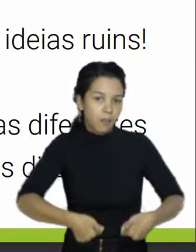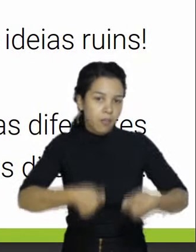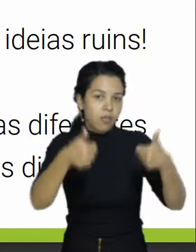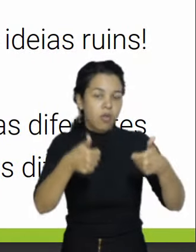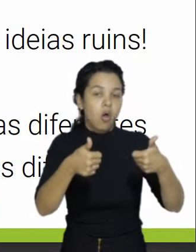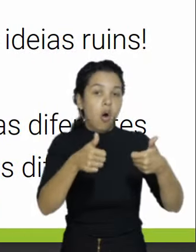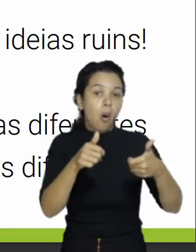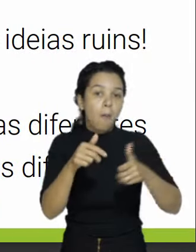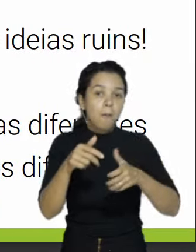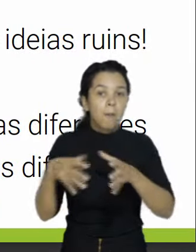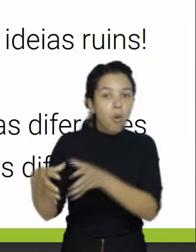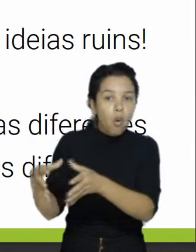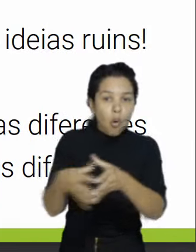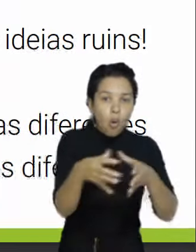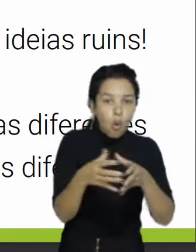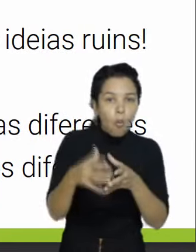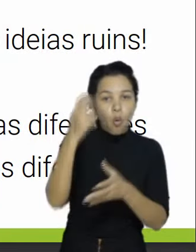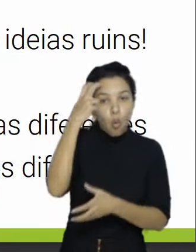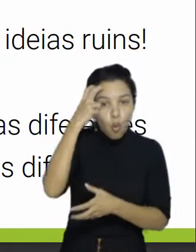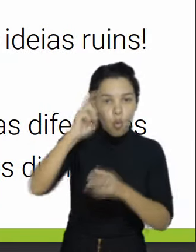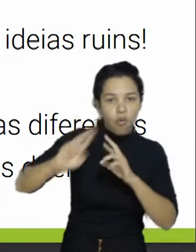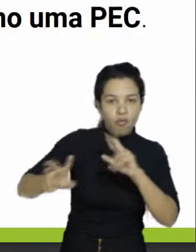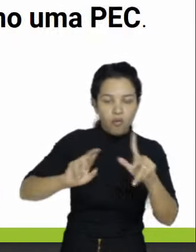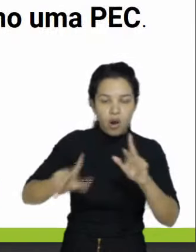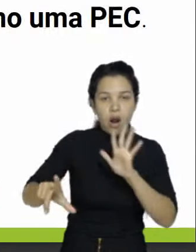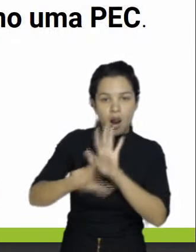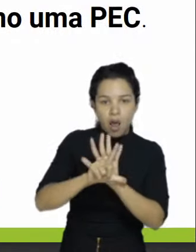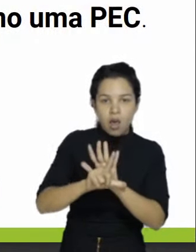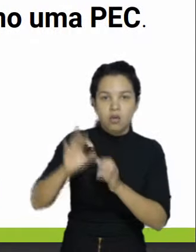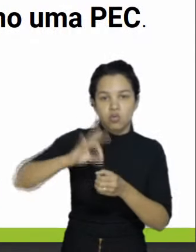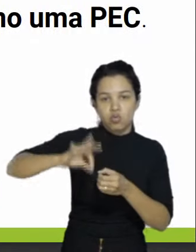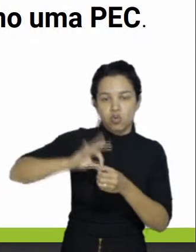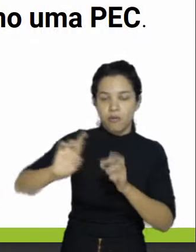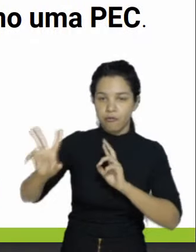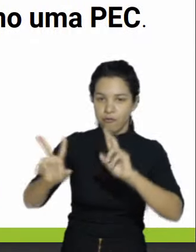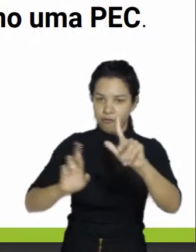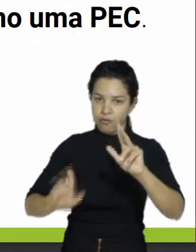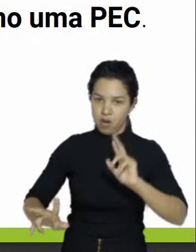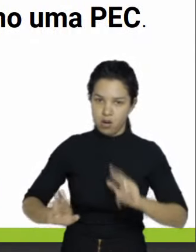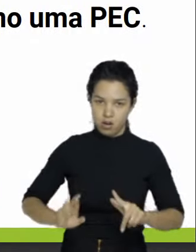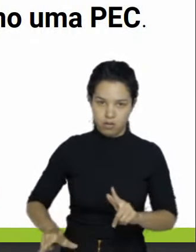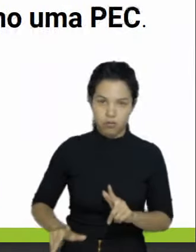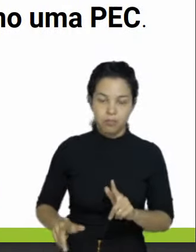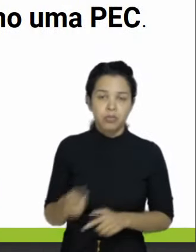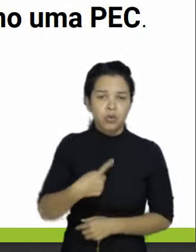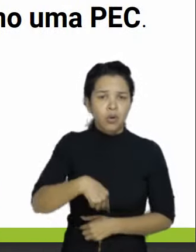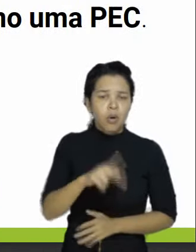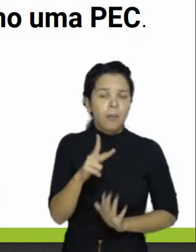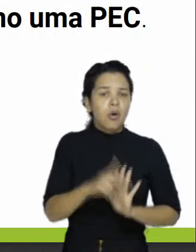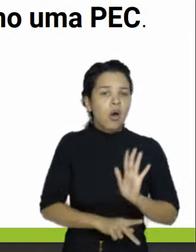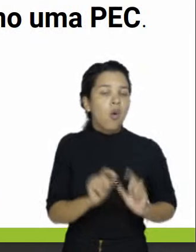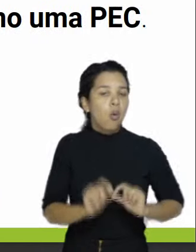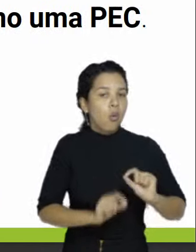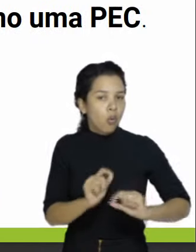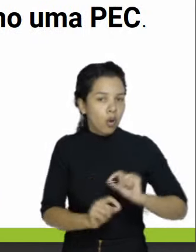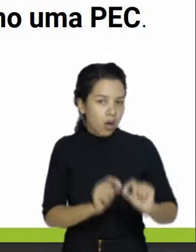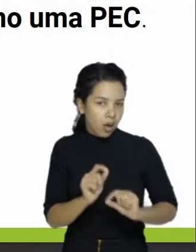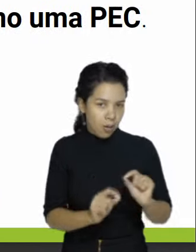diferentes podem ter leis e instituições diferentes O que é o nosso projeto ou o principal deles que vai